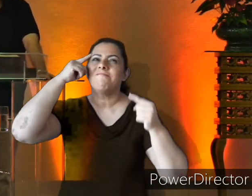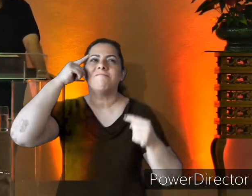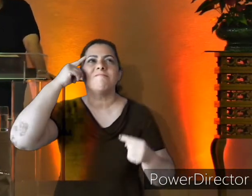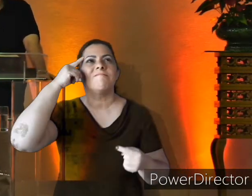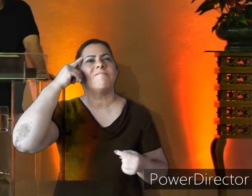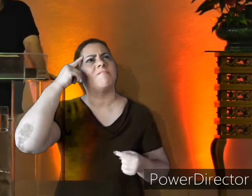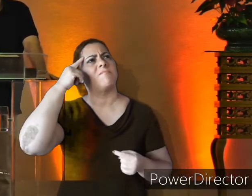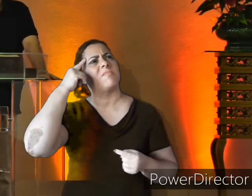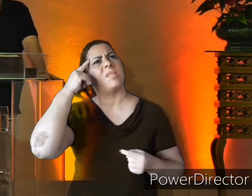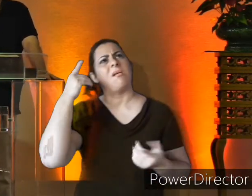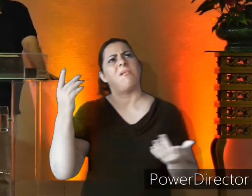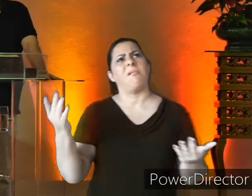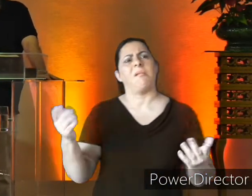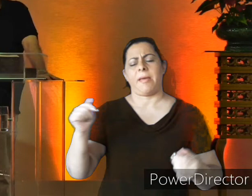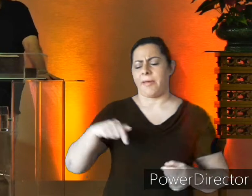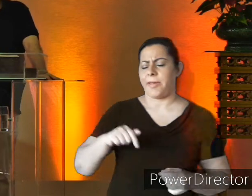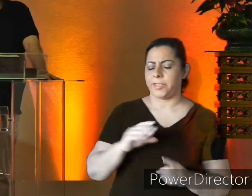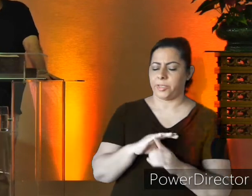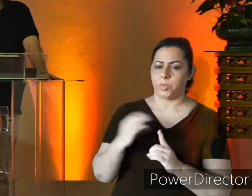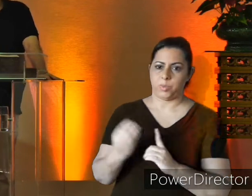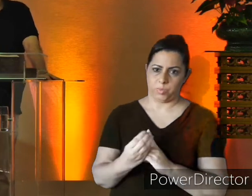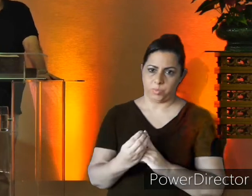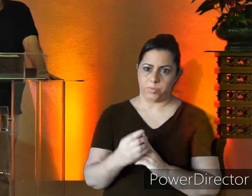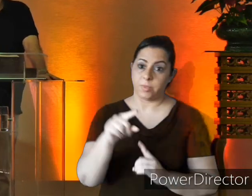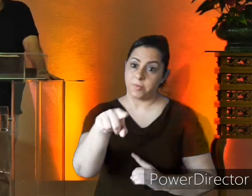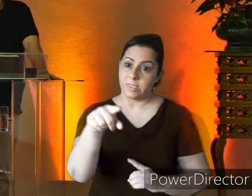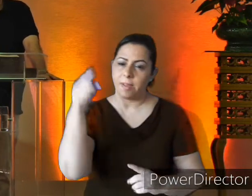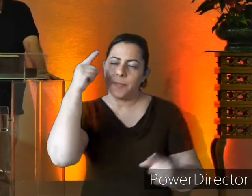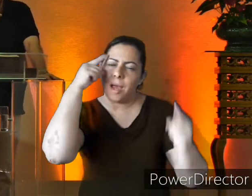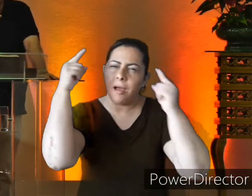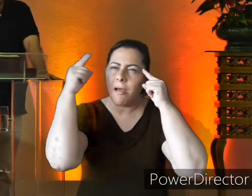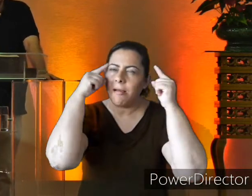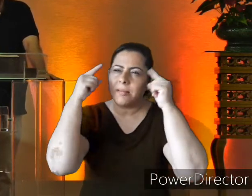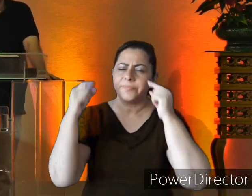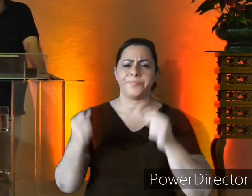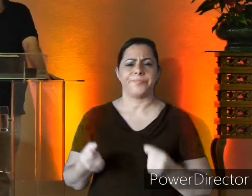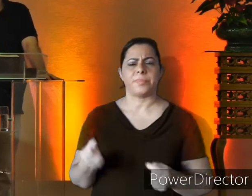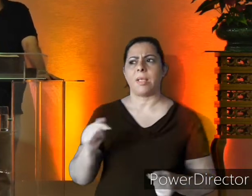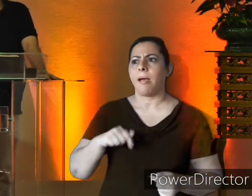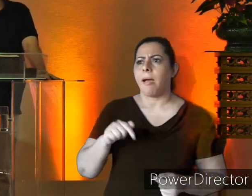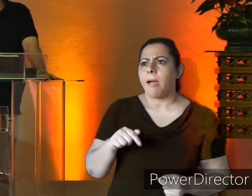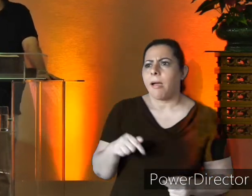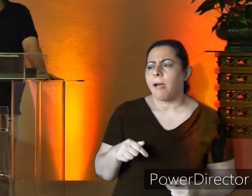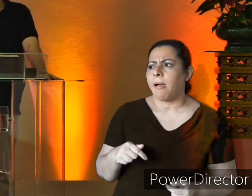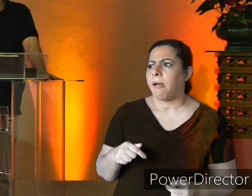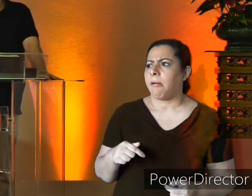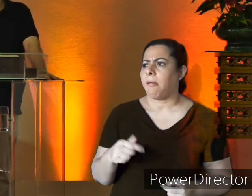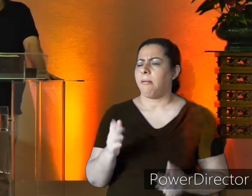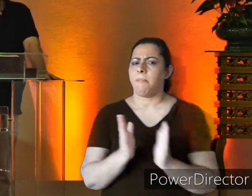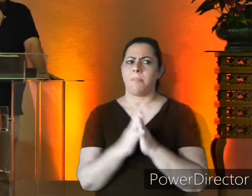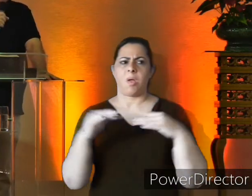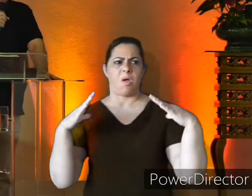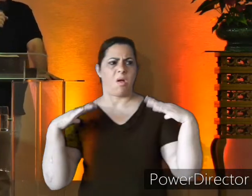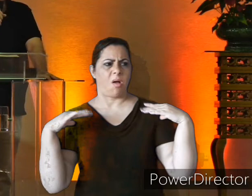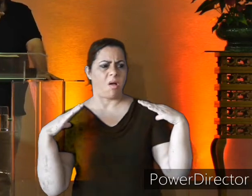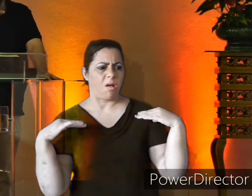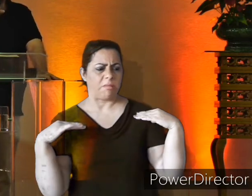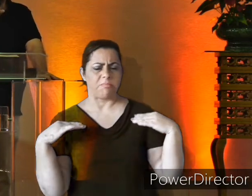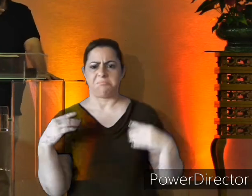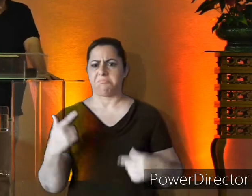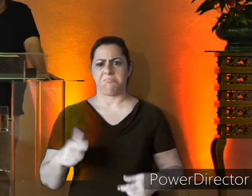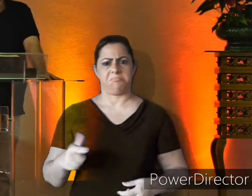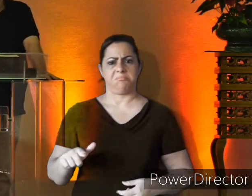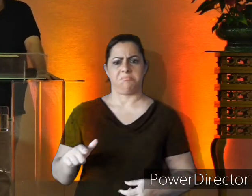o anjo não está ao meu redor, eu não estou recebendo livramento, eu já caí